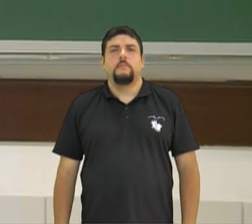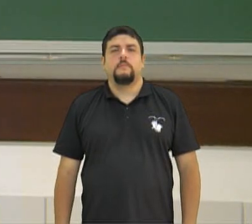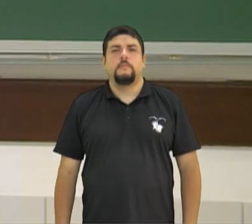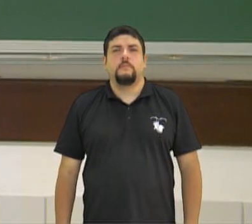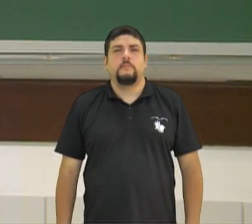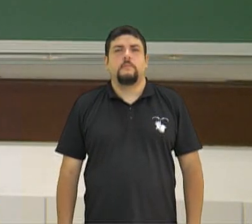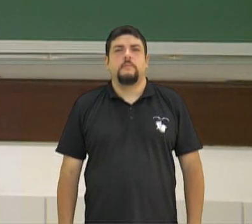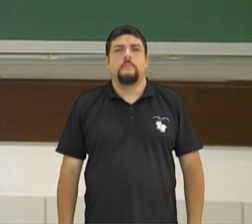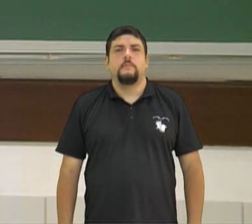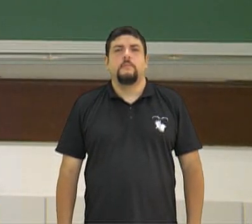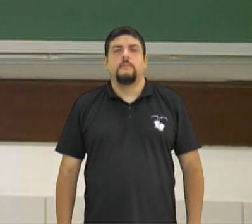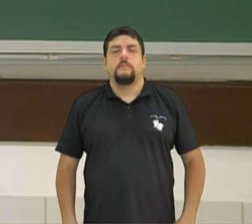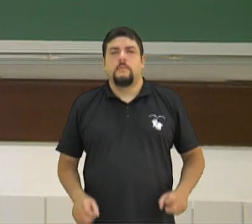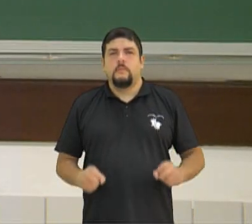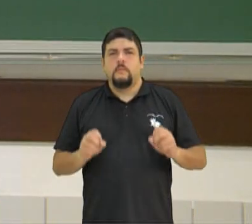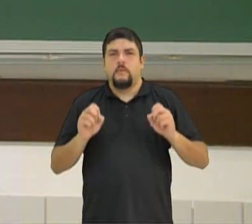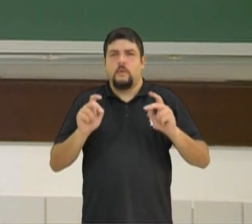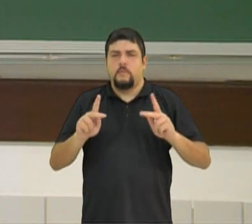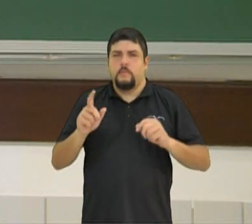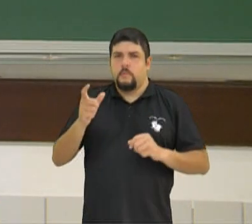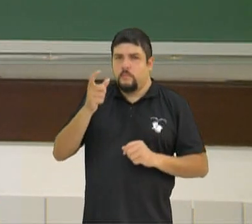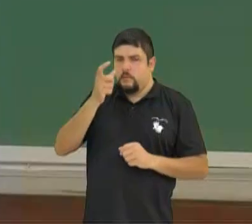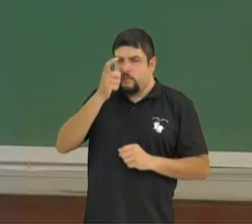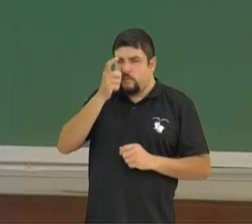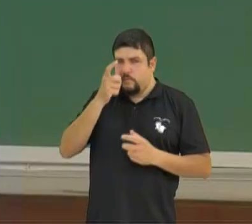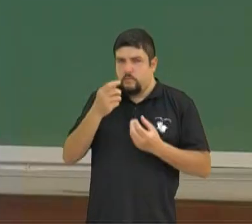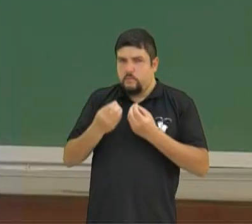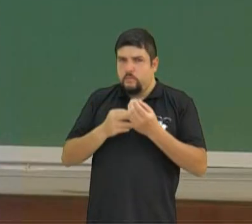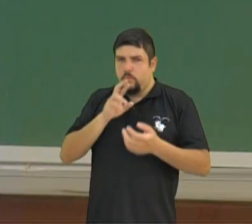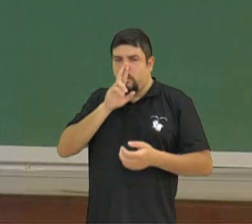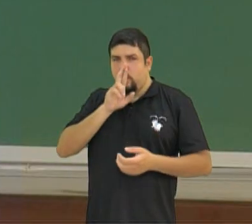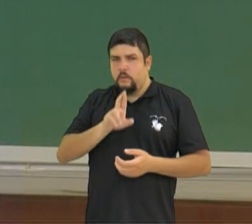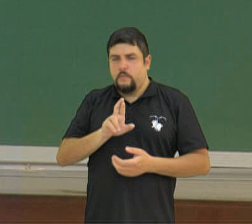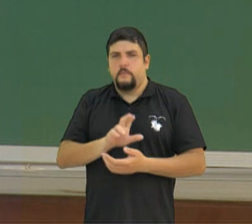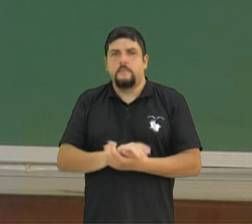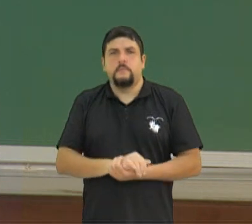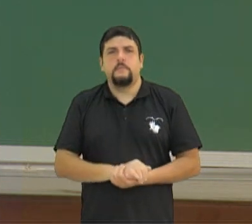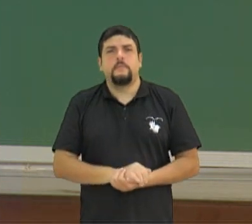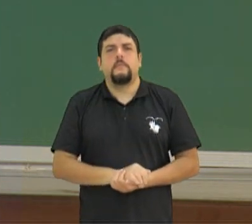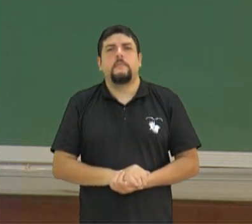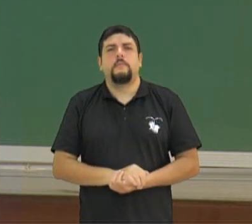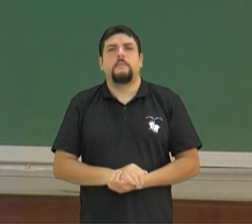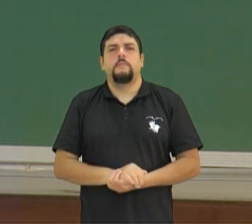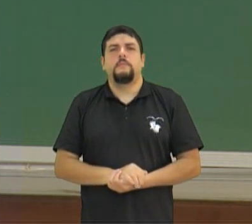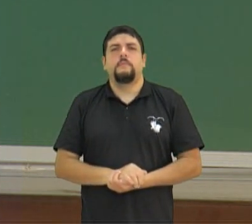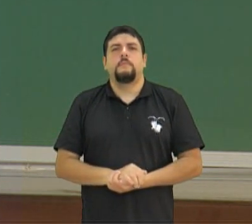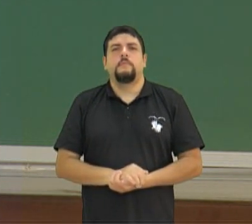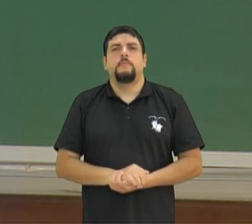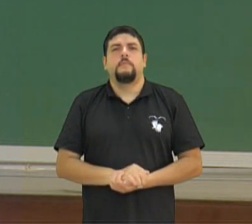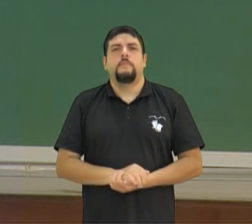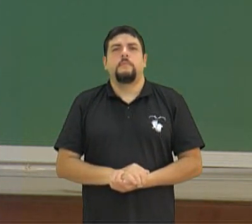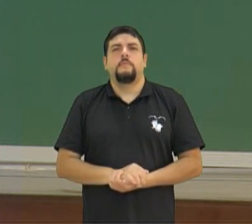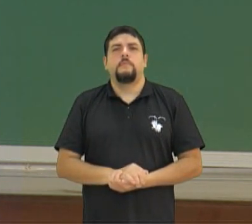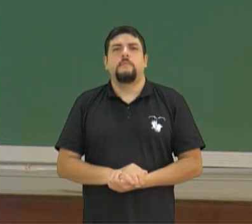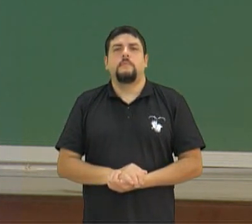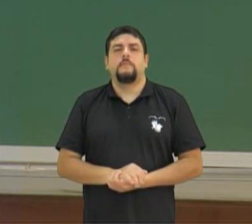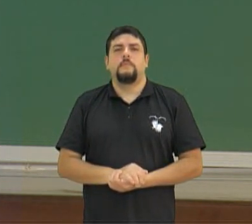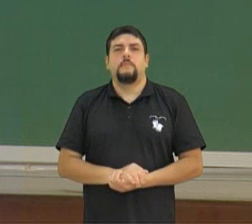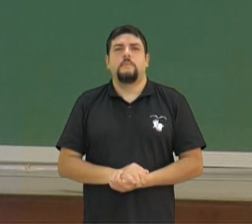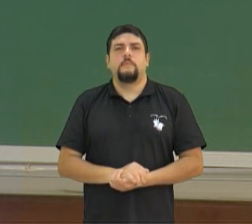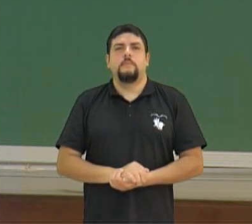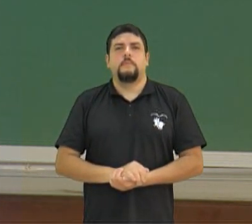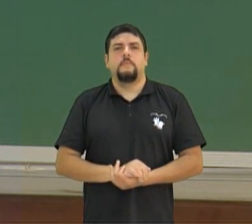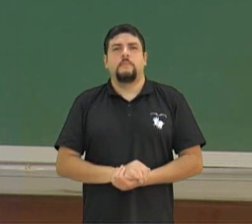Listo. A ver, entonces, ¿cómo se quedaron ahí tus respuestas? Tenemos entonces la 1.